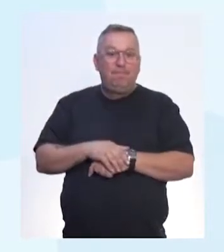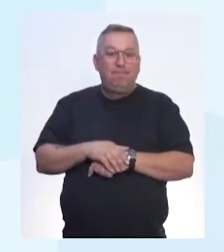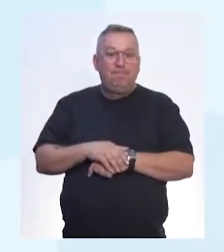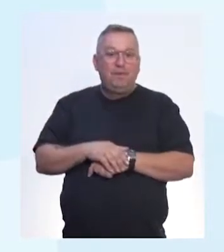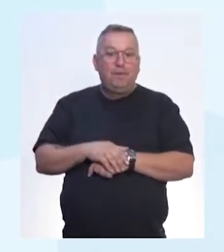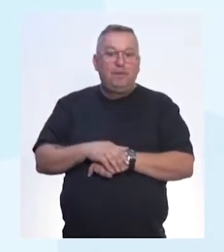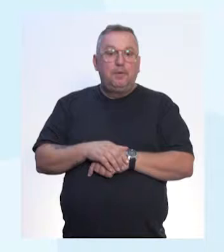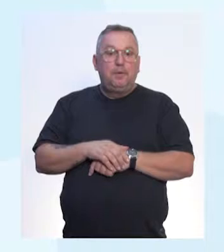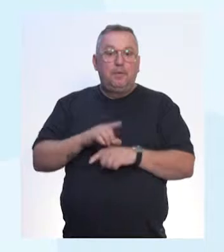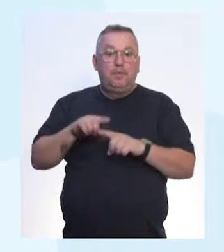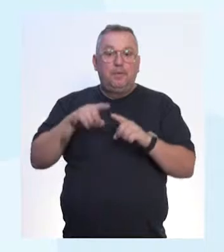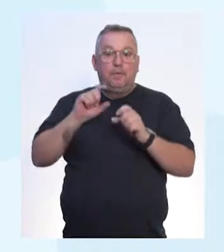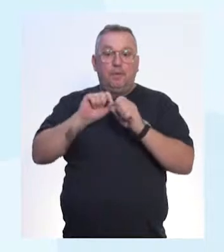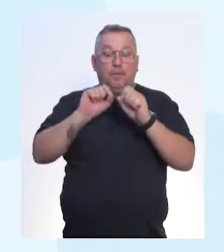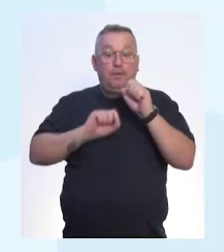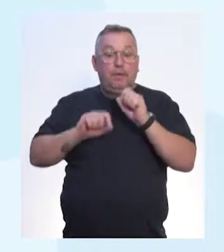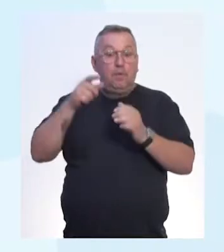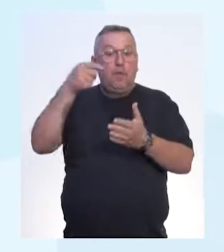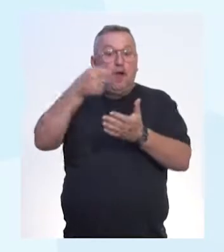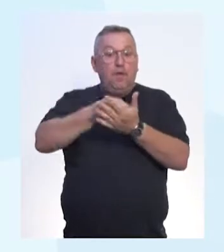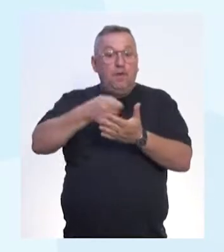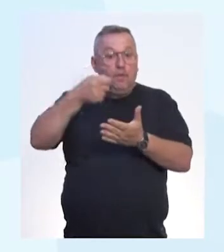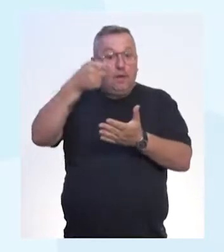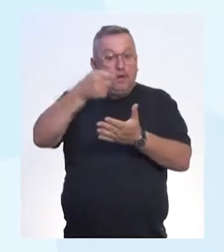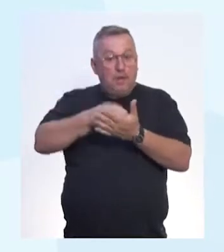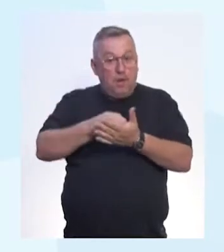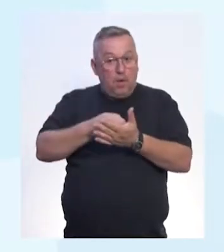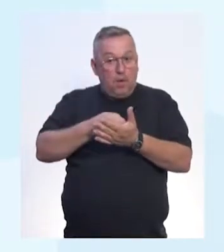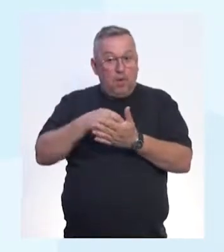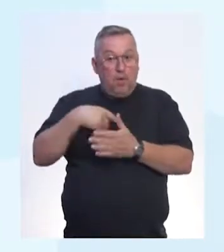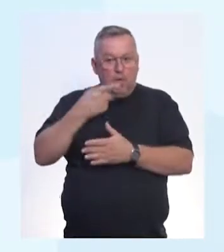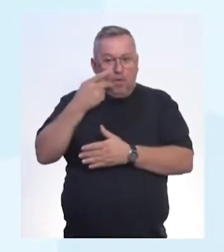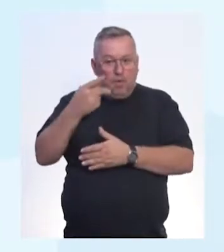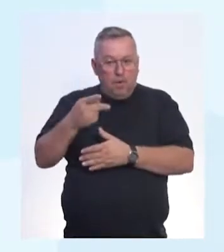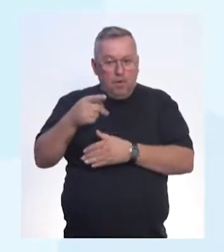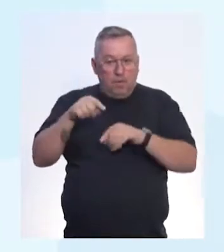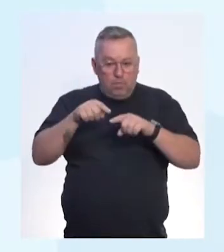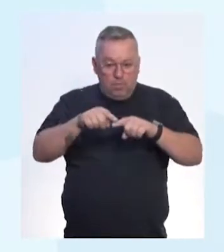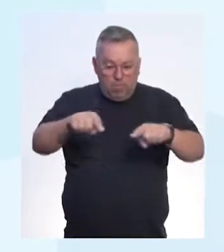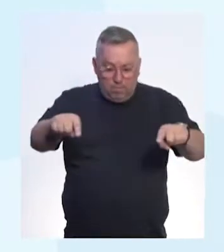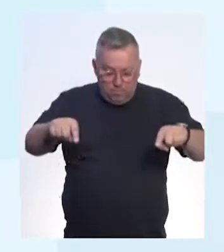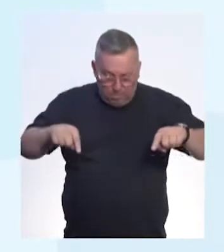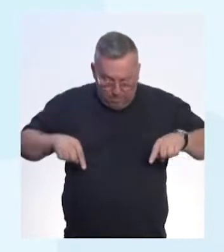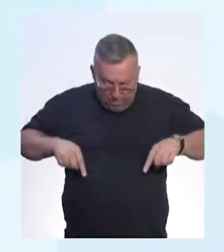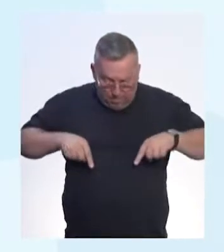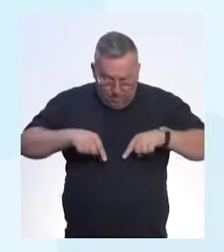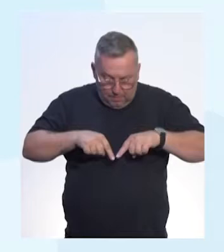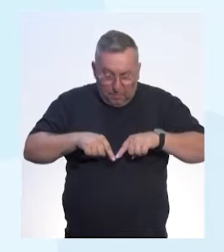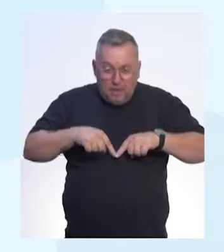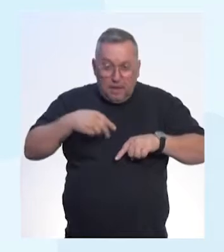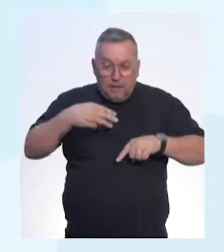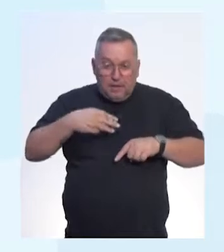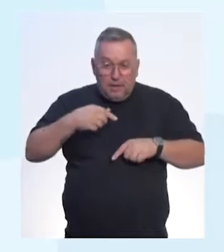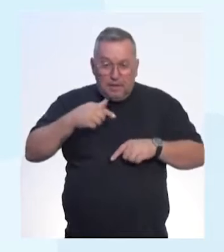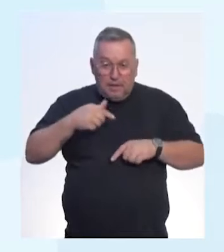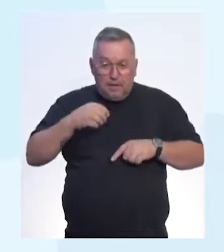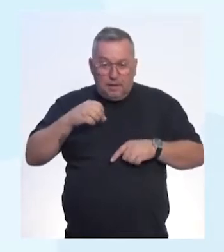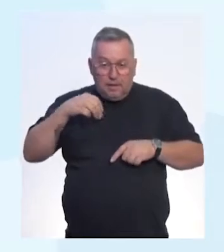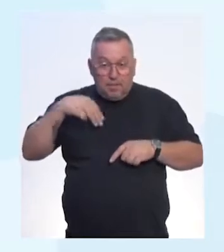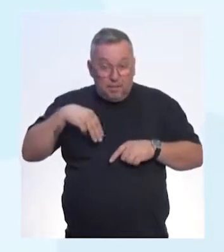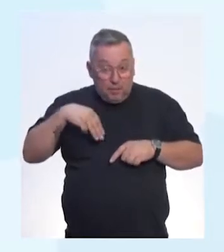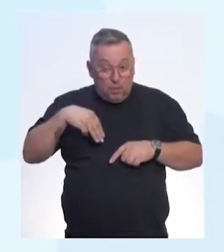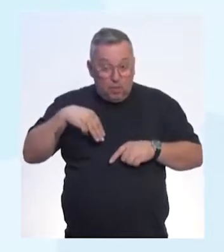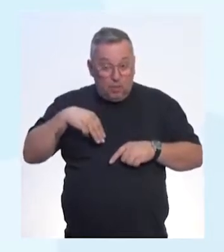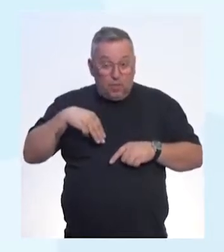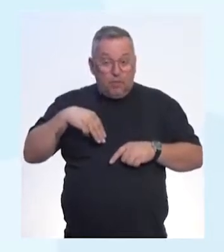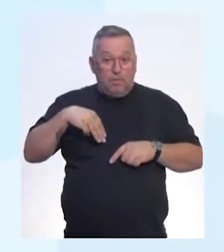Ou seja, eu estou fazendo uma afirmação. Eu estou afirmando que o perímetro do campo é 370.